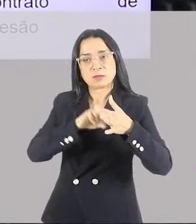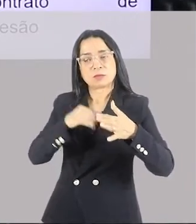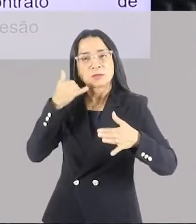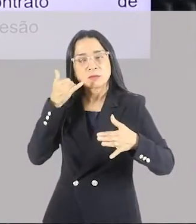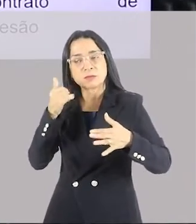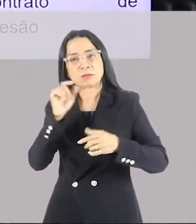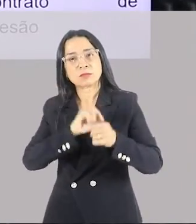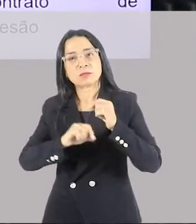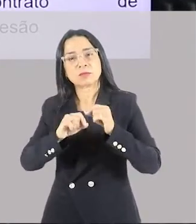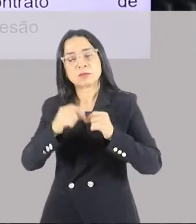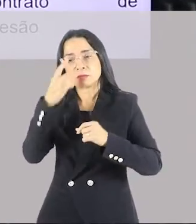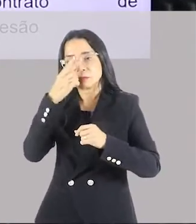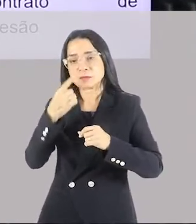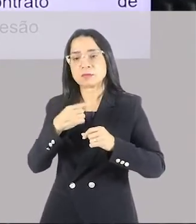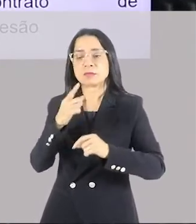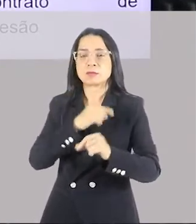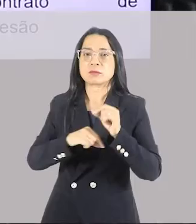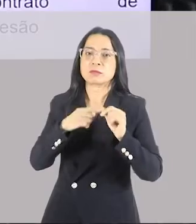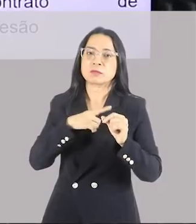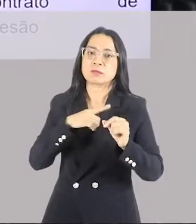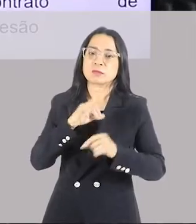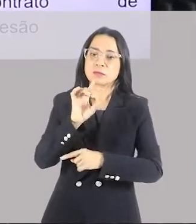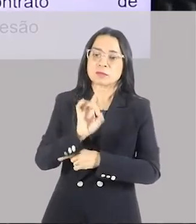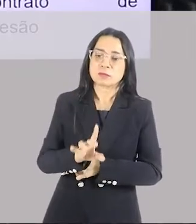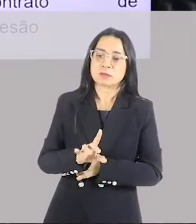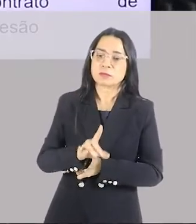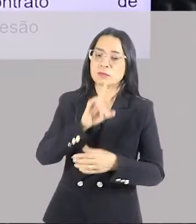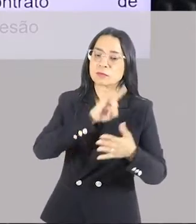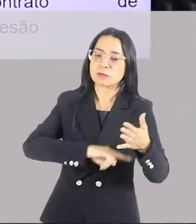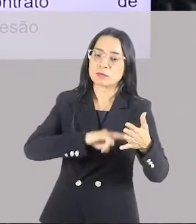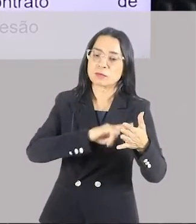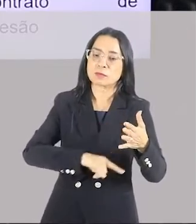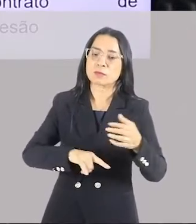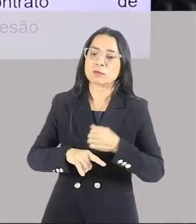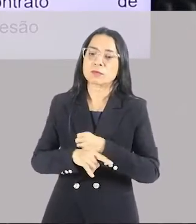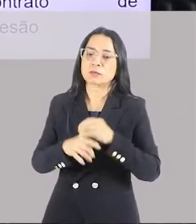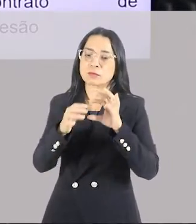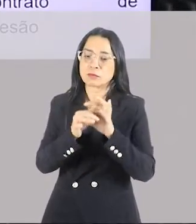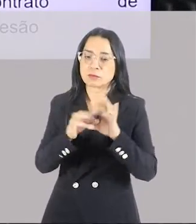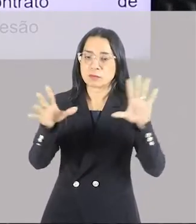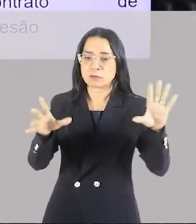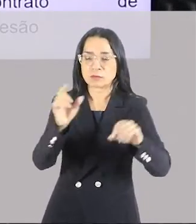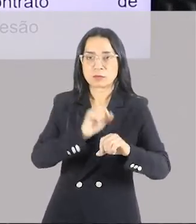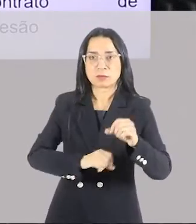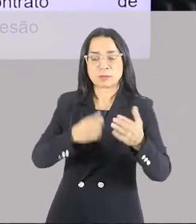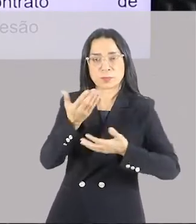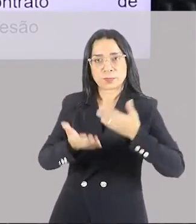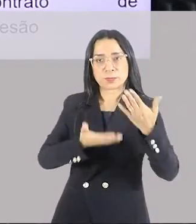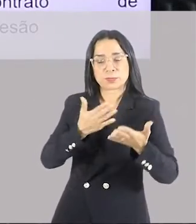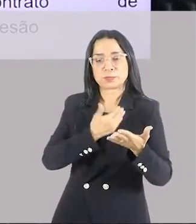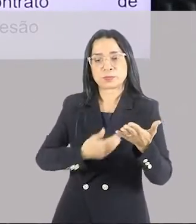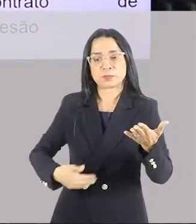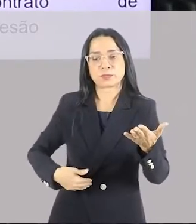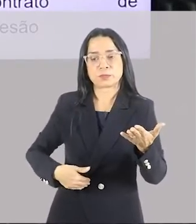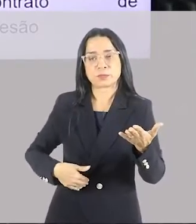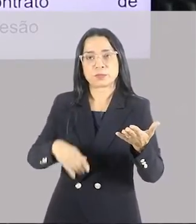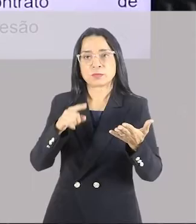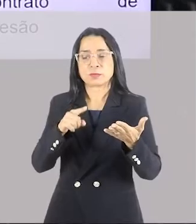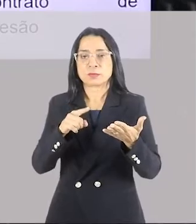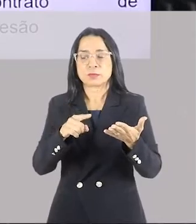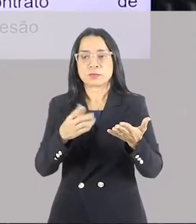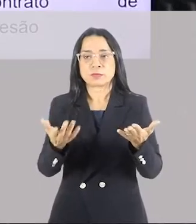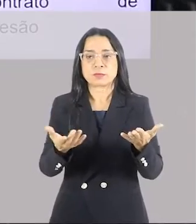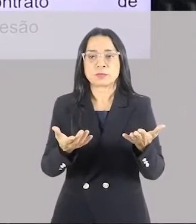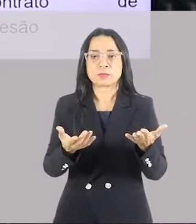telefonia. Essa figura existe apenas aqui no contrato de permissão de um serviço público. Então, você vai